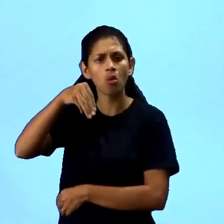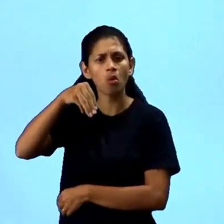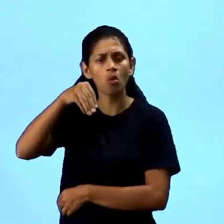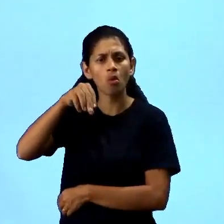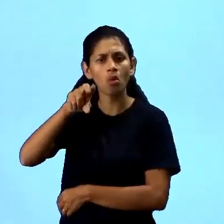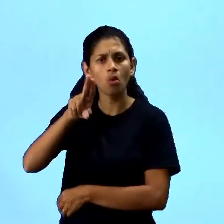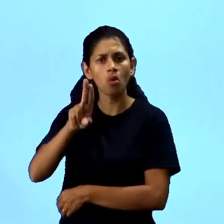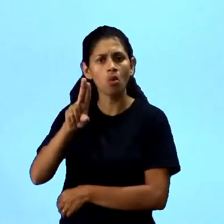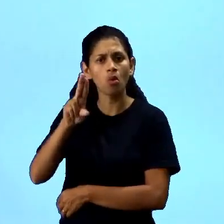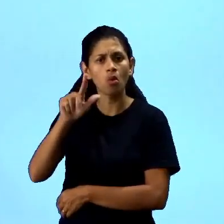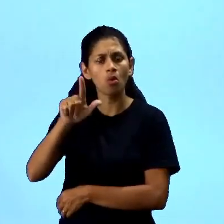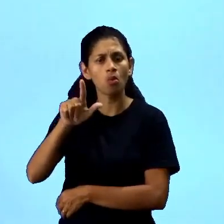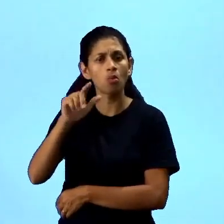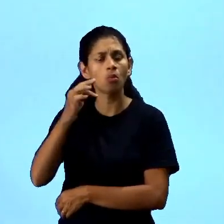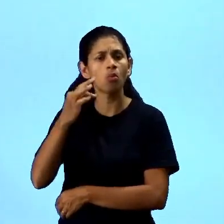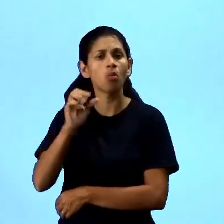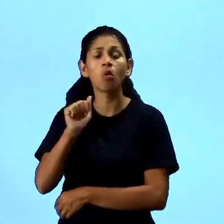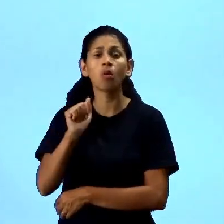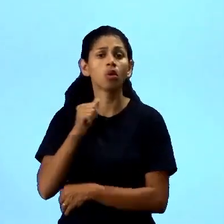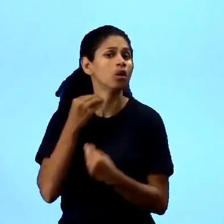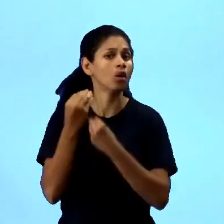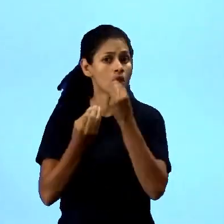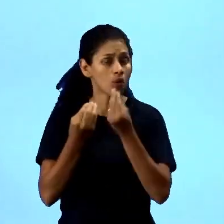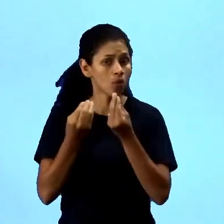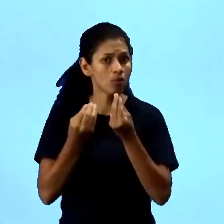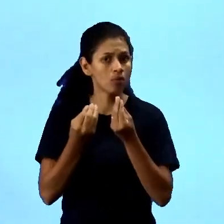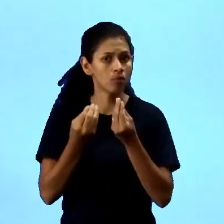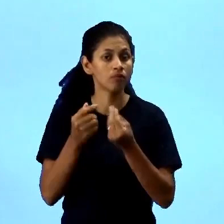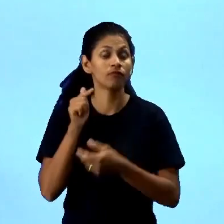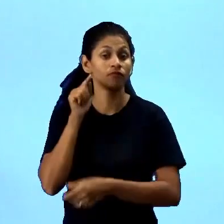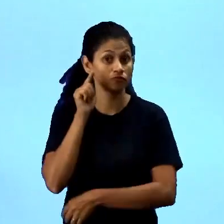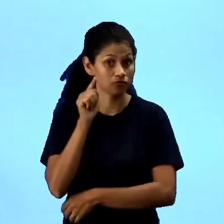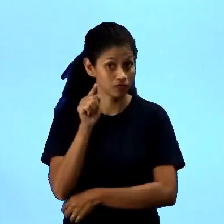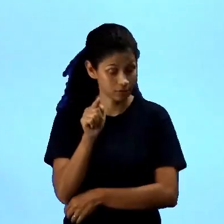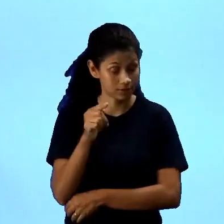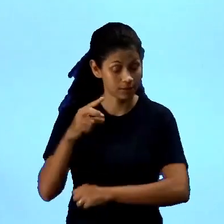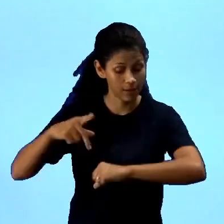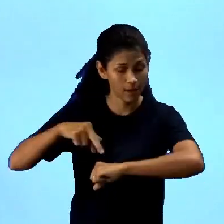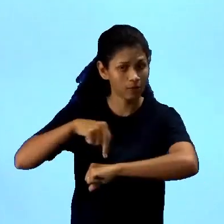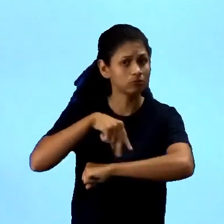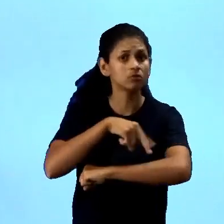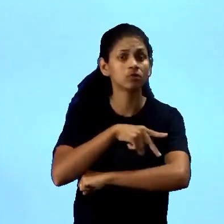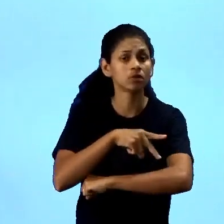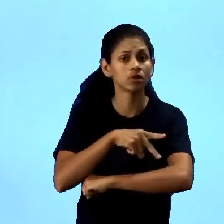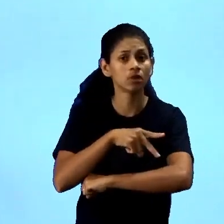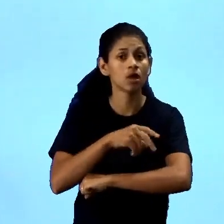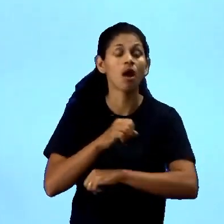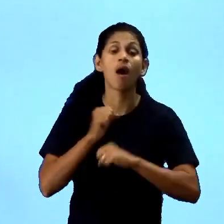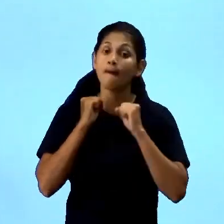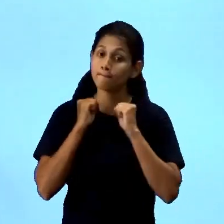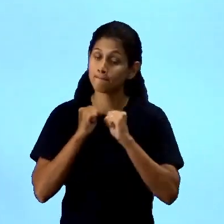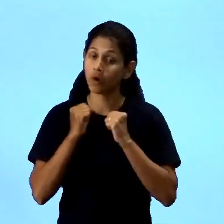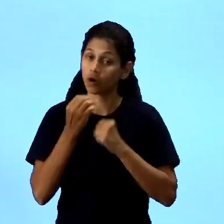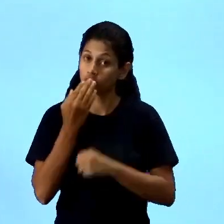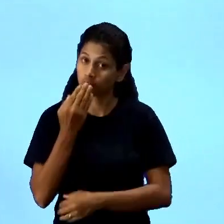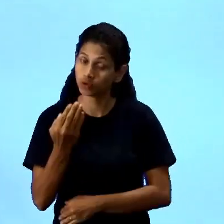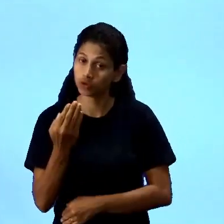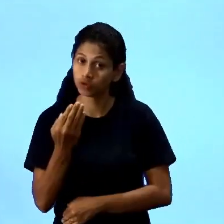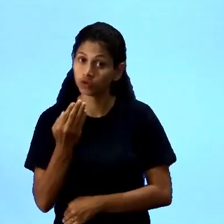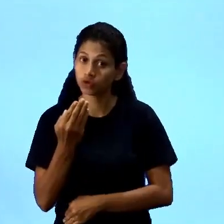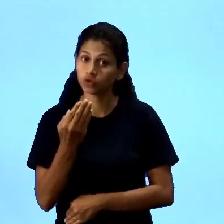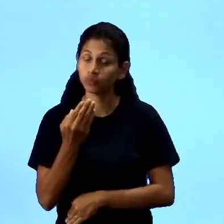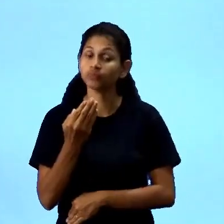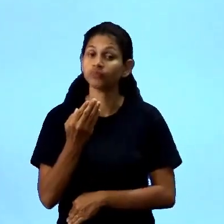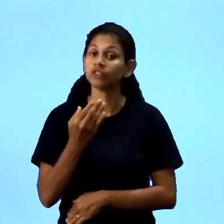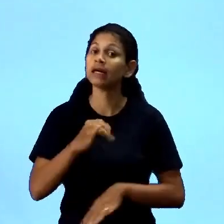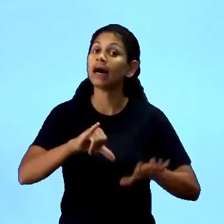vai anotar? Se o guarda de trânsito vir, né, você cometendo alguma dessas infrações, ele pode pedir seu